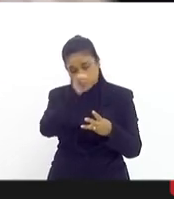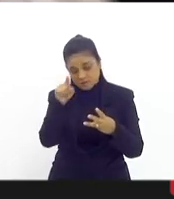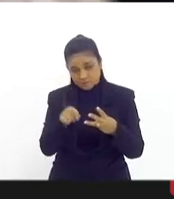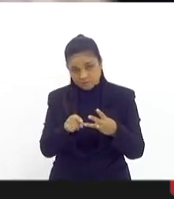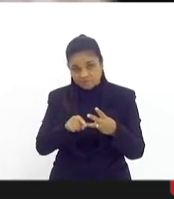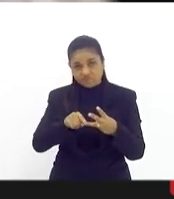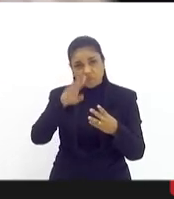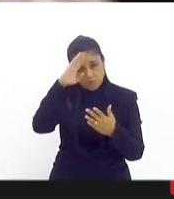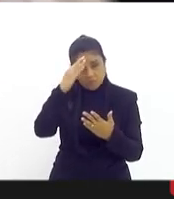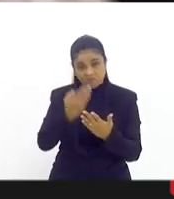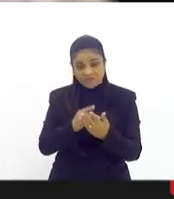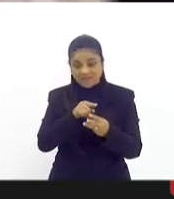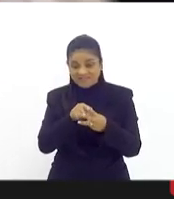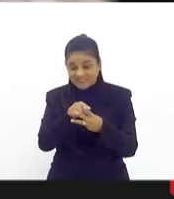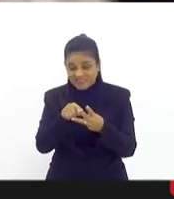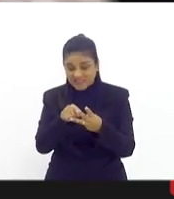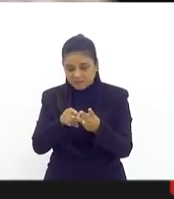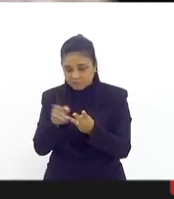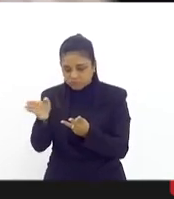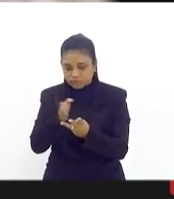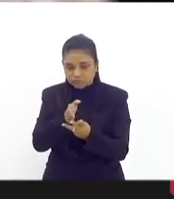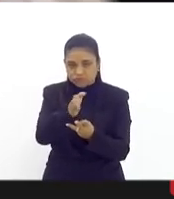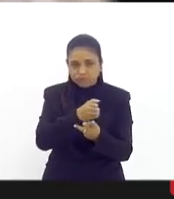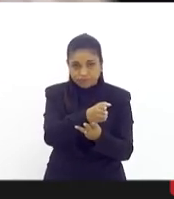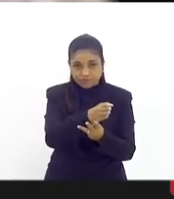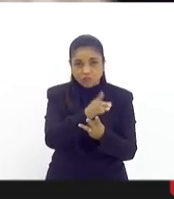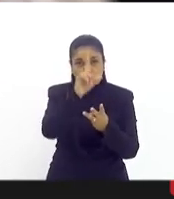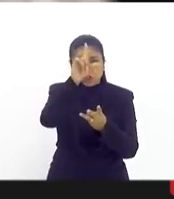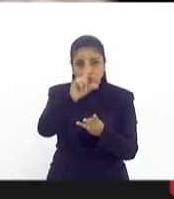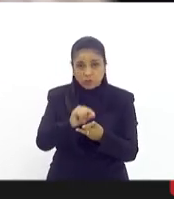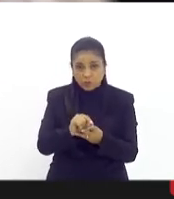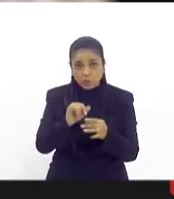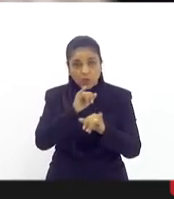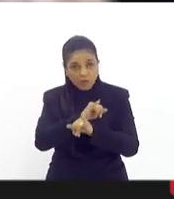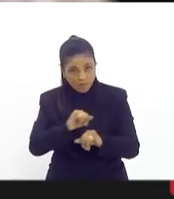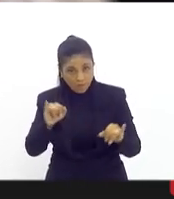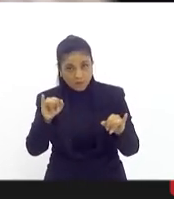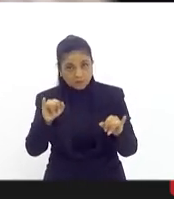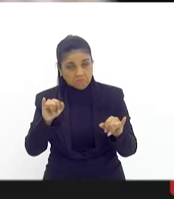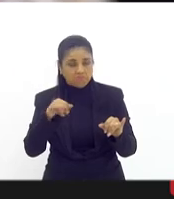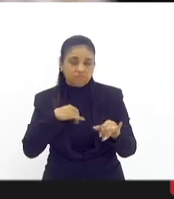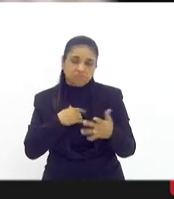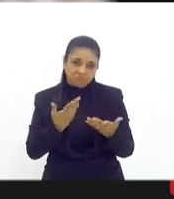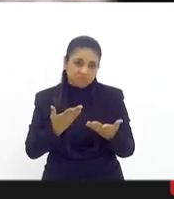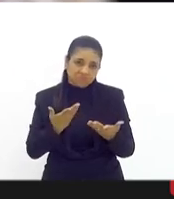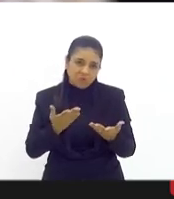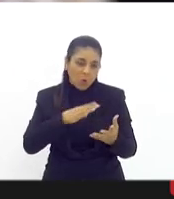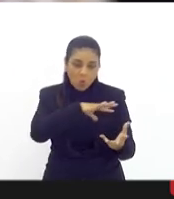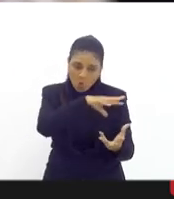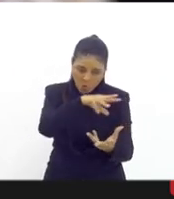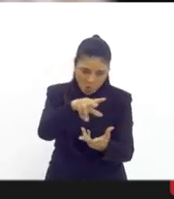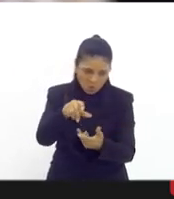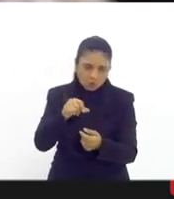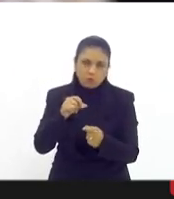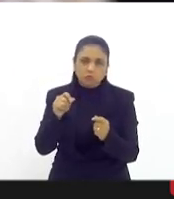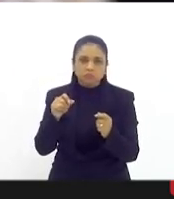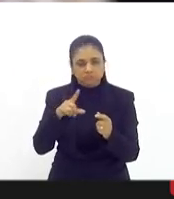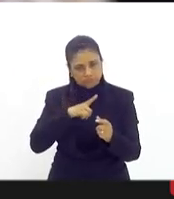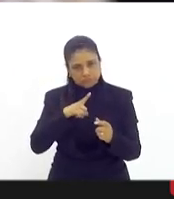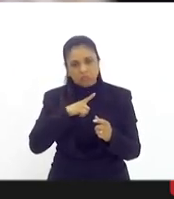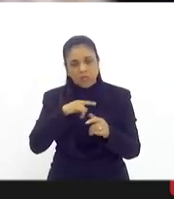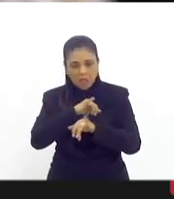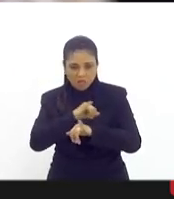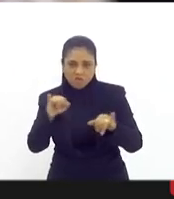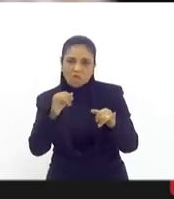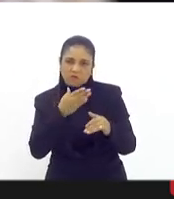vertentes principais, que é diminuir a desinformação, porque é uma ilusão a gente imaginar um mundo sem desinformação. A desinformação existe desde a